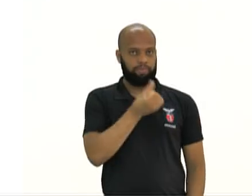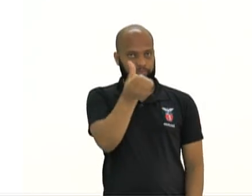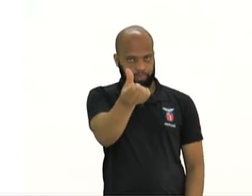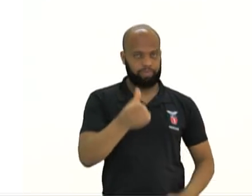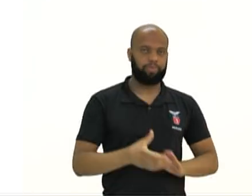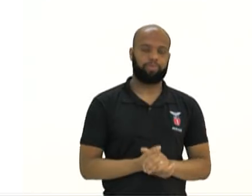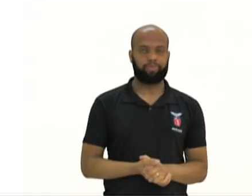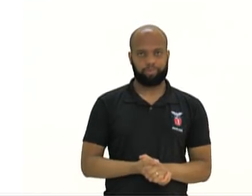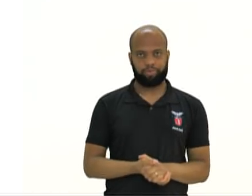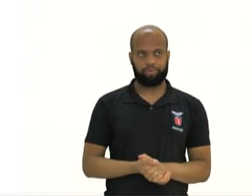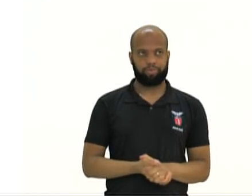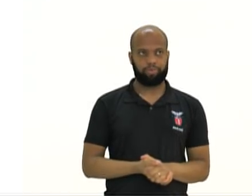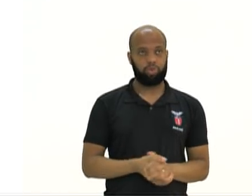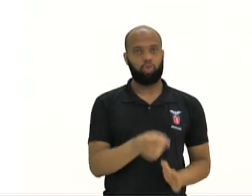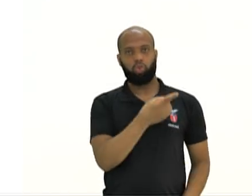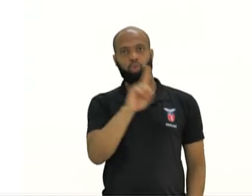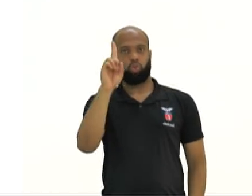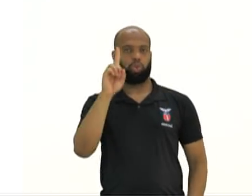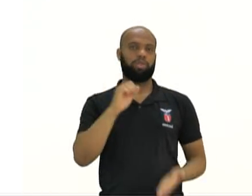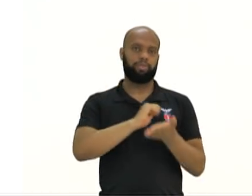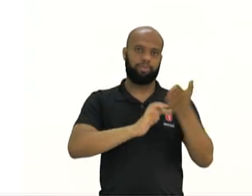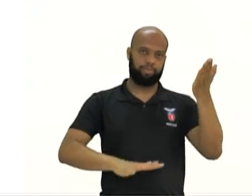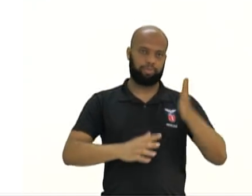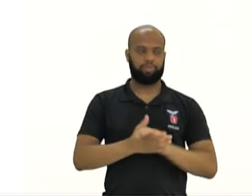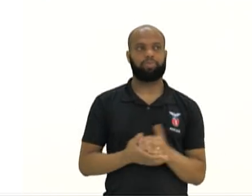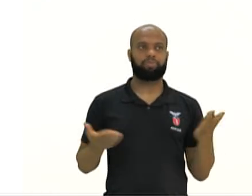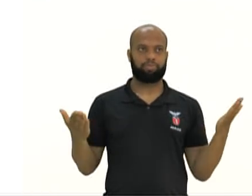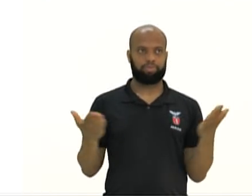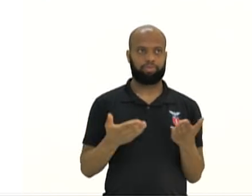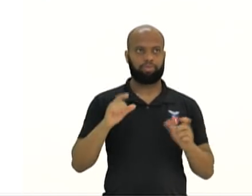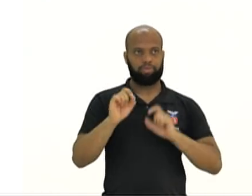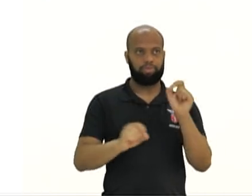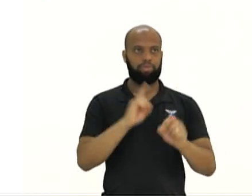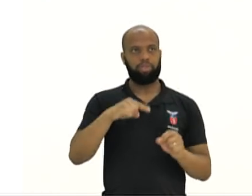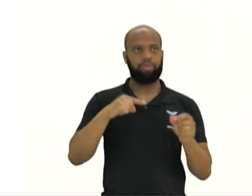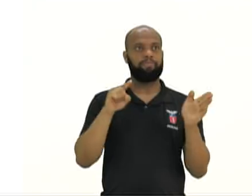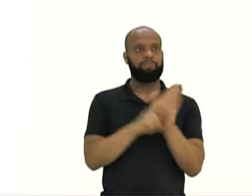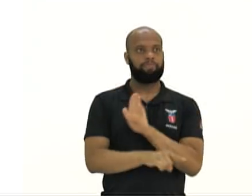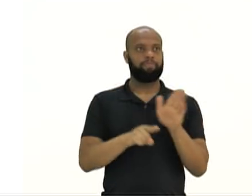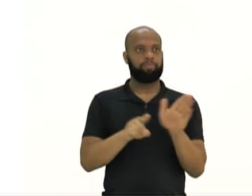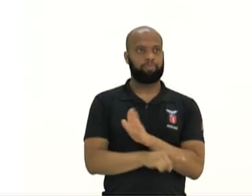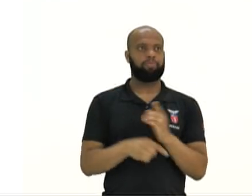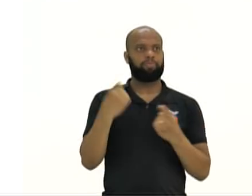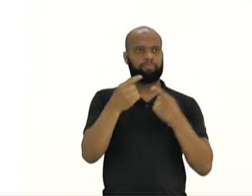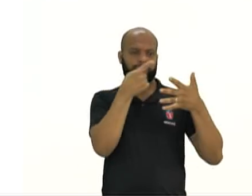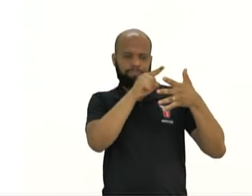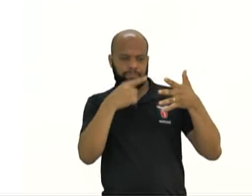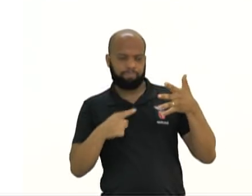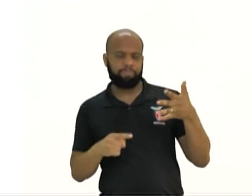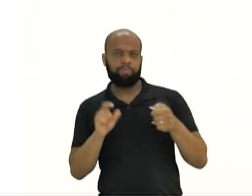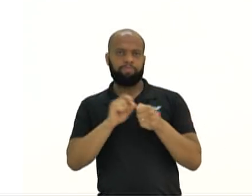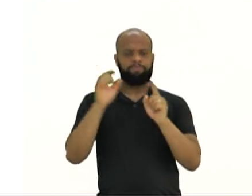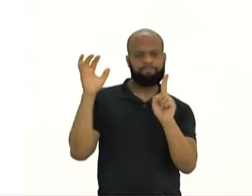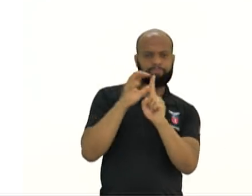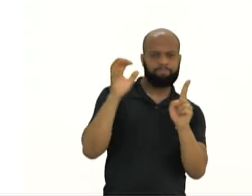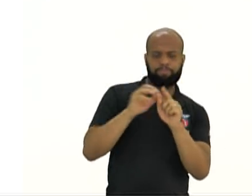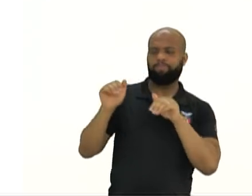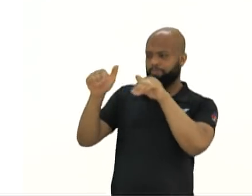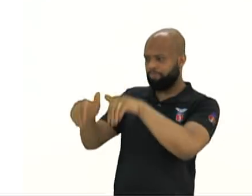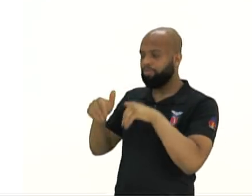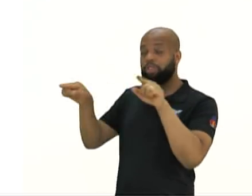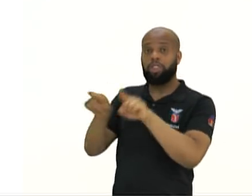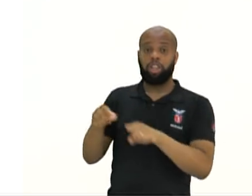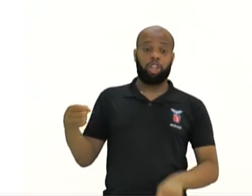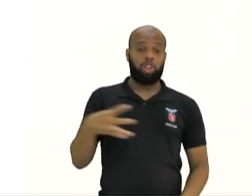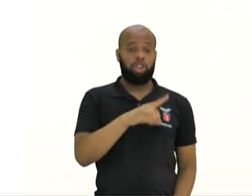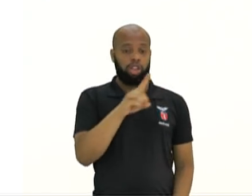Número 6, nossa última atividade, a última atividade desta aula, um exercício. Quais fatores fazem com que a Austrália e